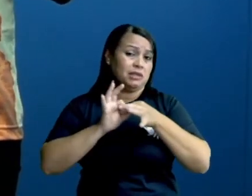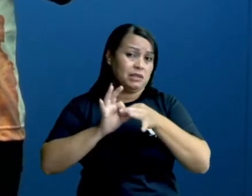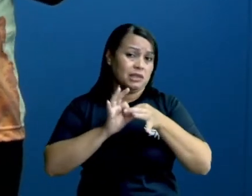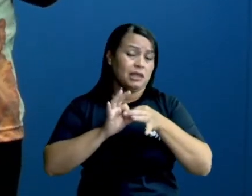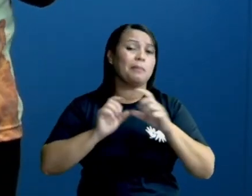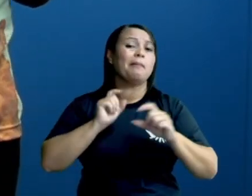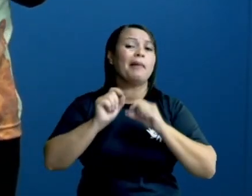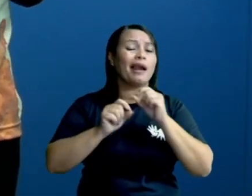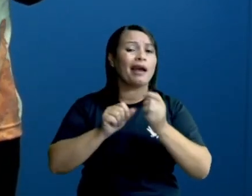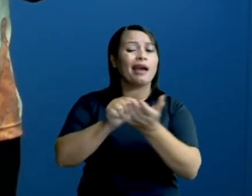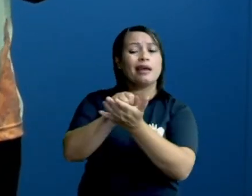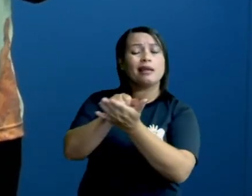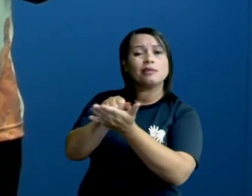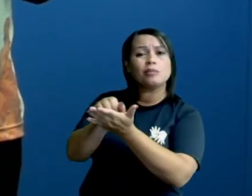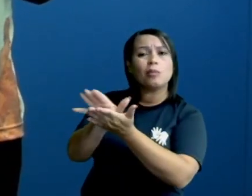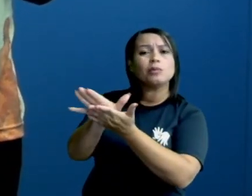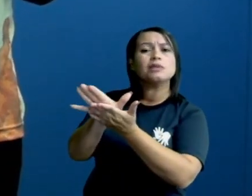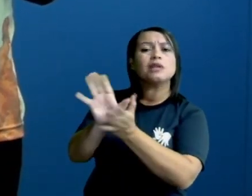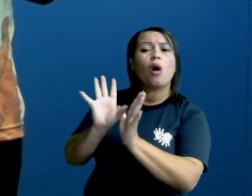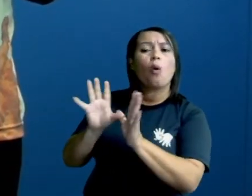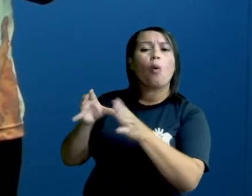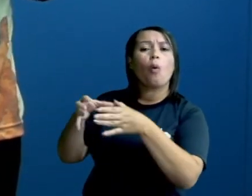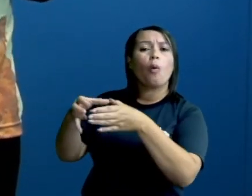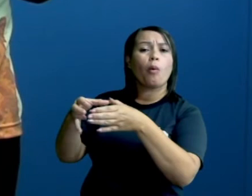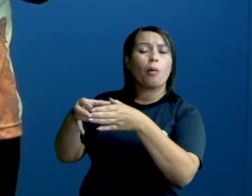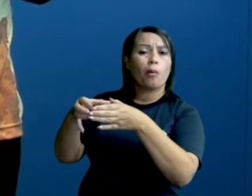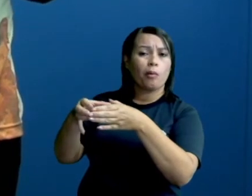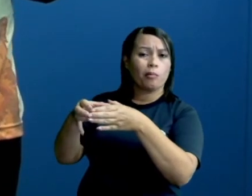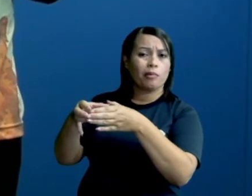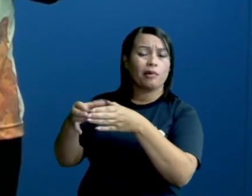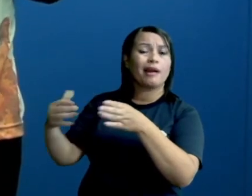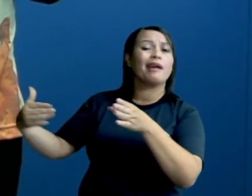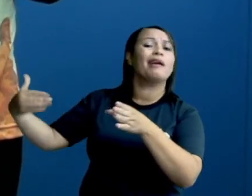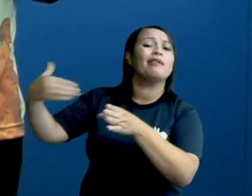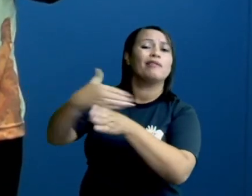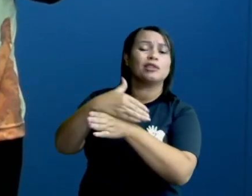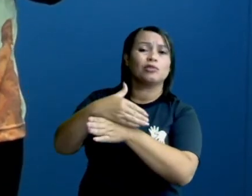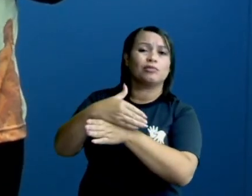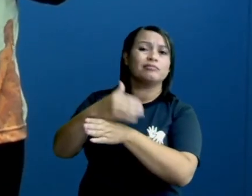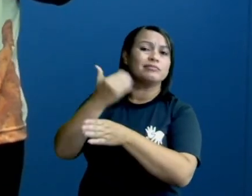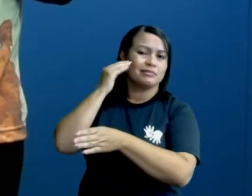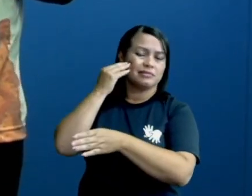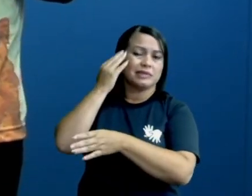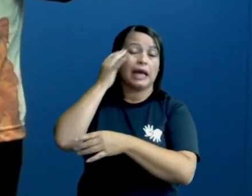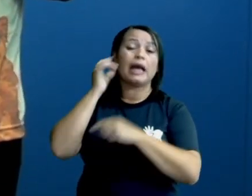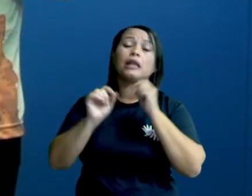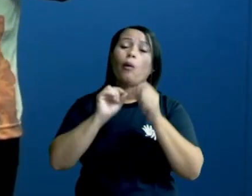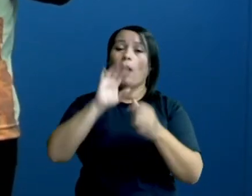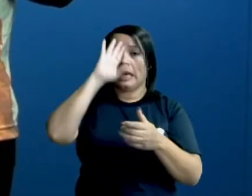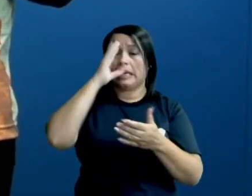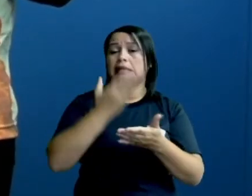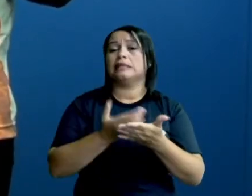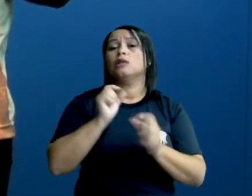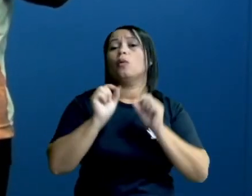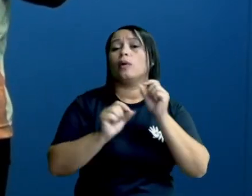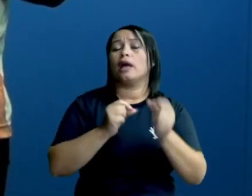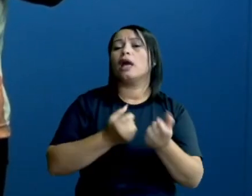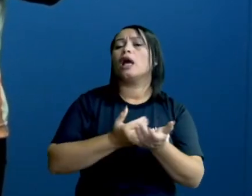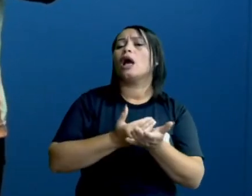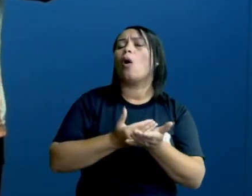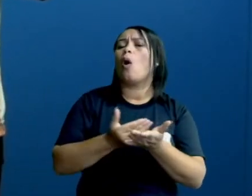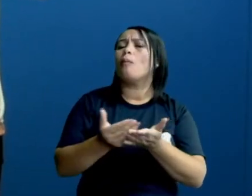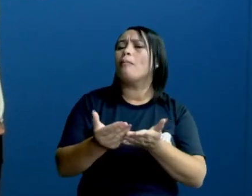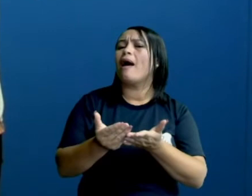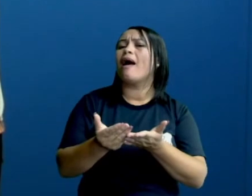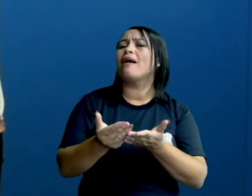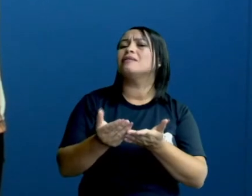para poder expulsar o invasor estrangeiro, né? Então, acredita-se que começa a nascer um